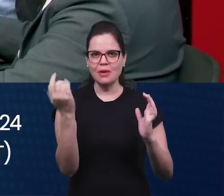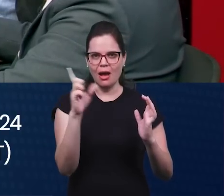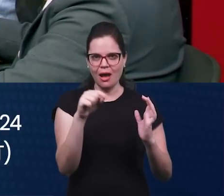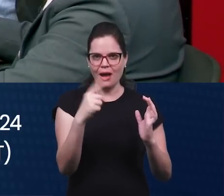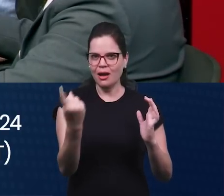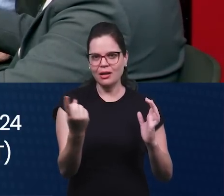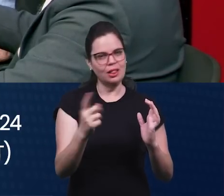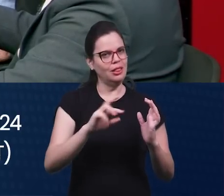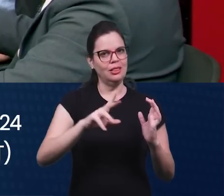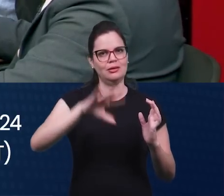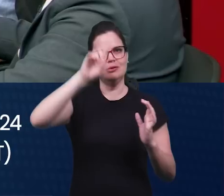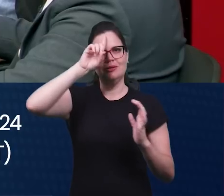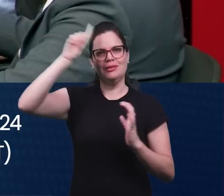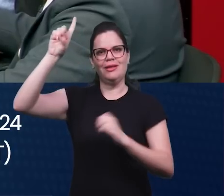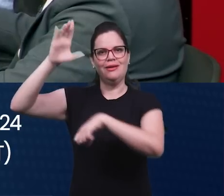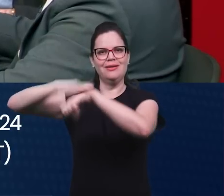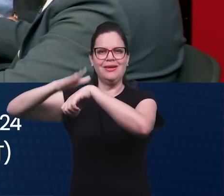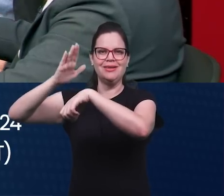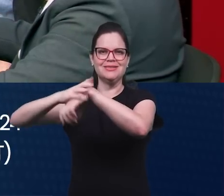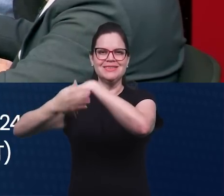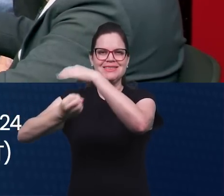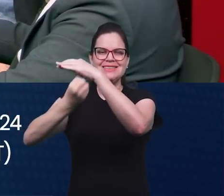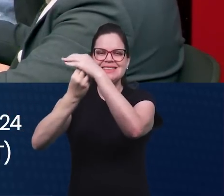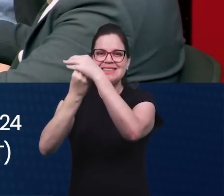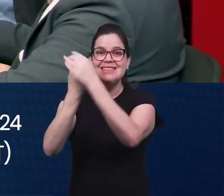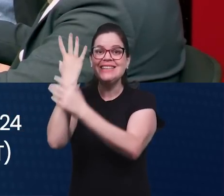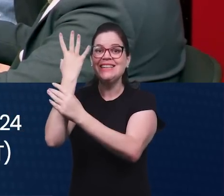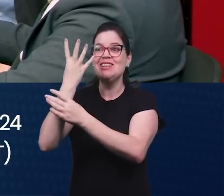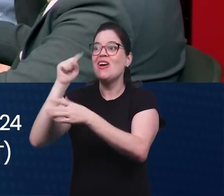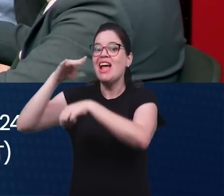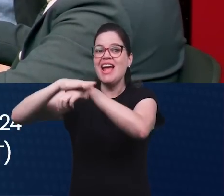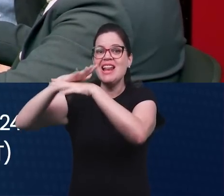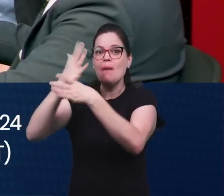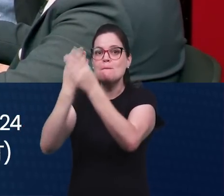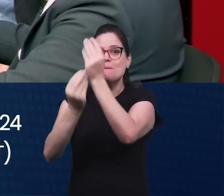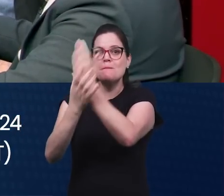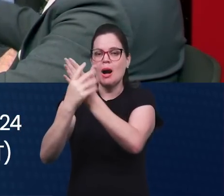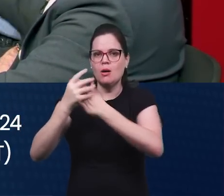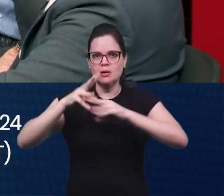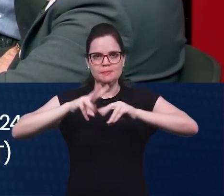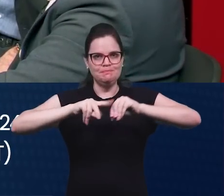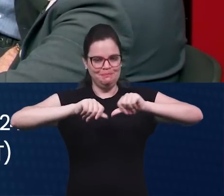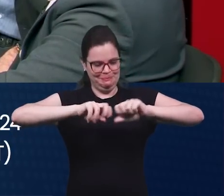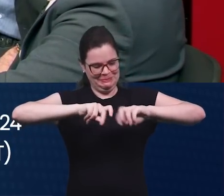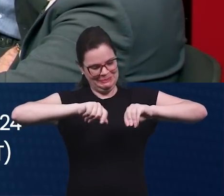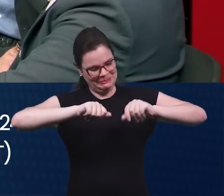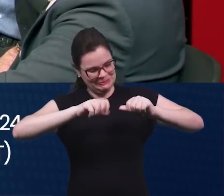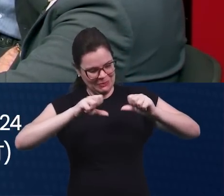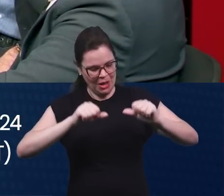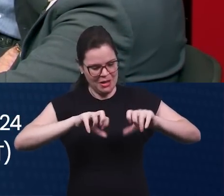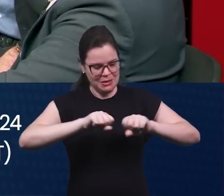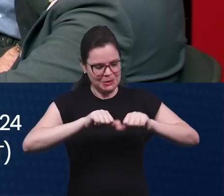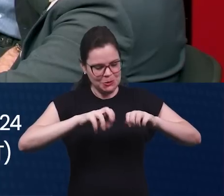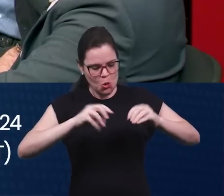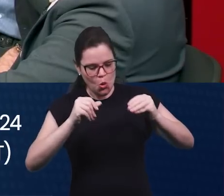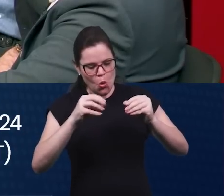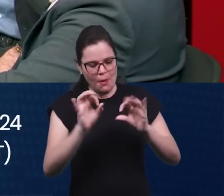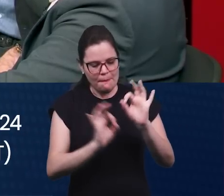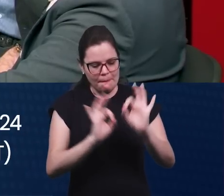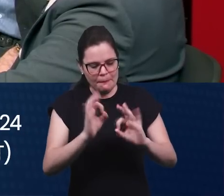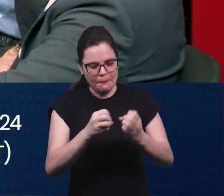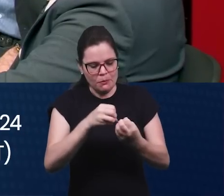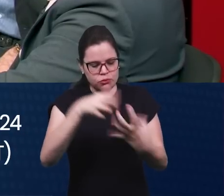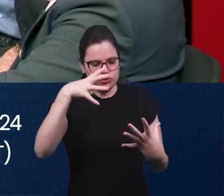mas isso é obra das mãos do nosso Deus. Né? Então, a gente está vendo aqui o neurônio sendo